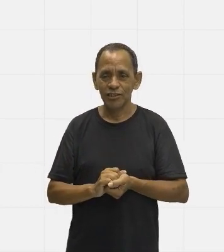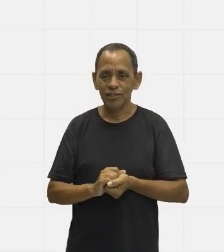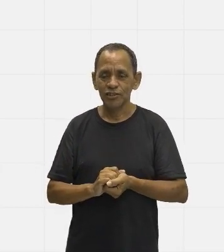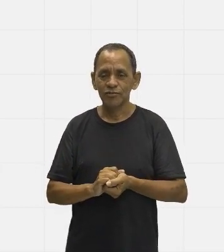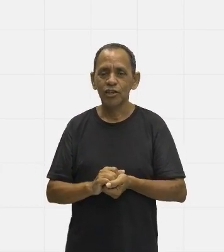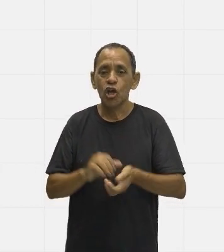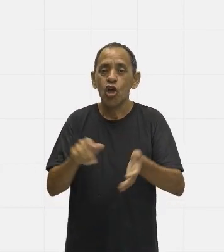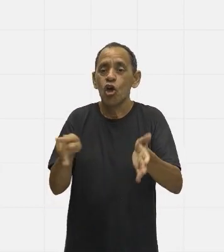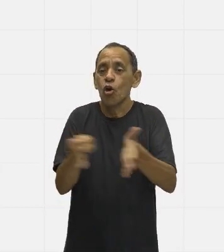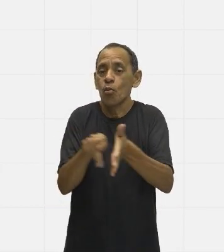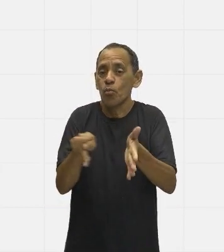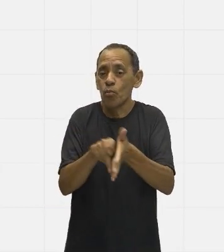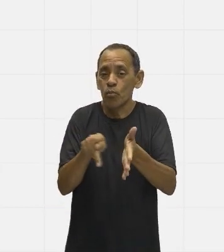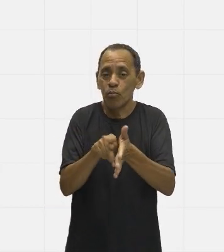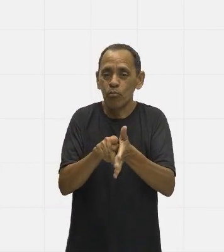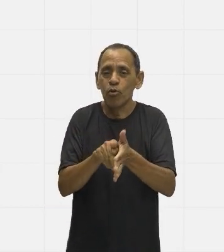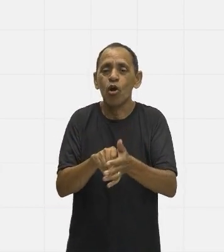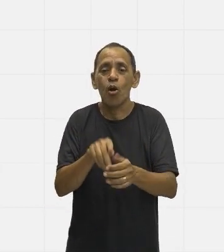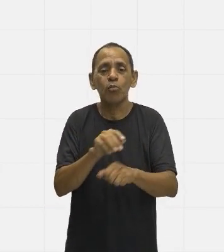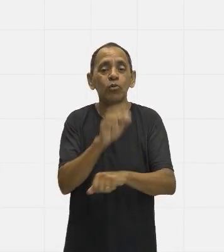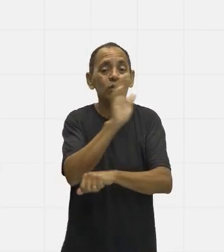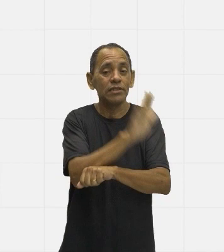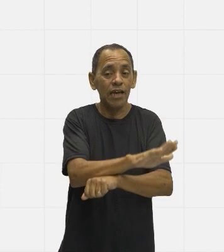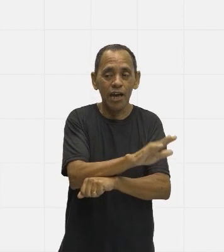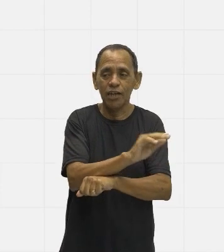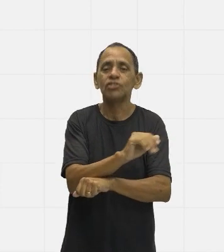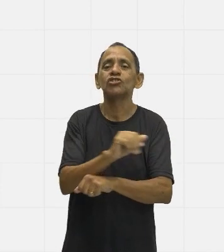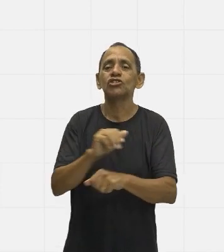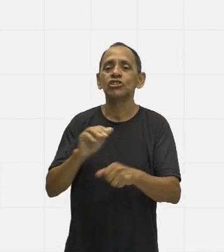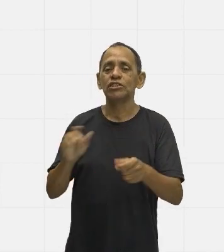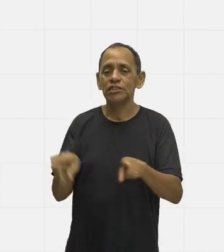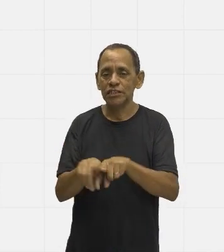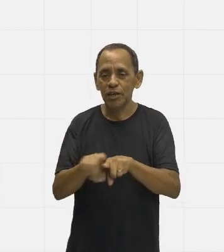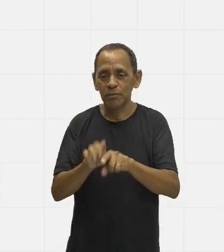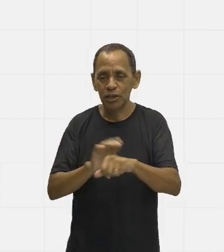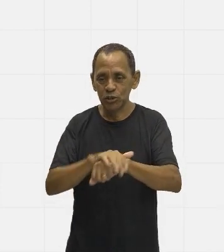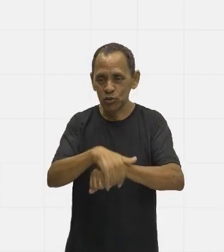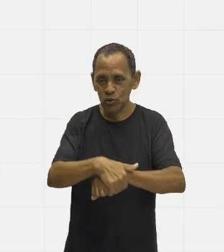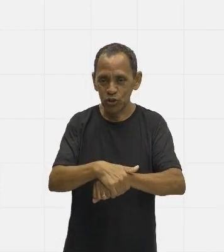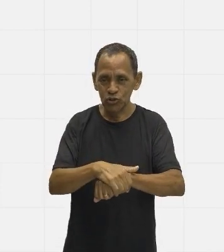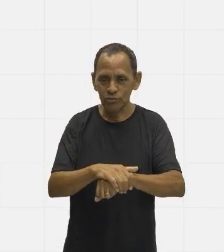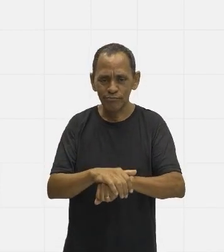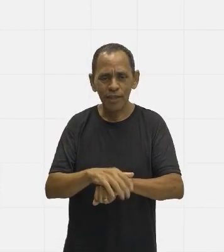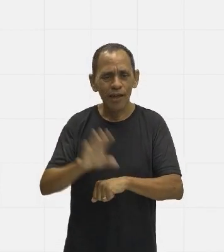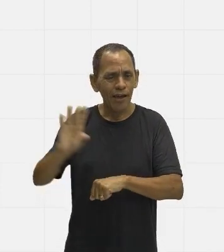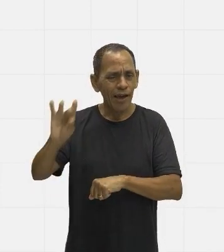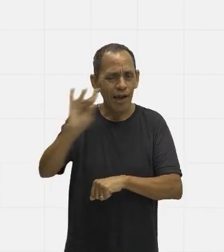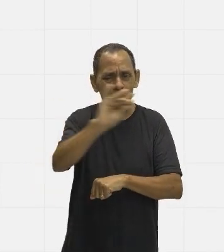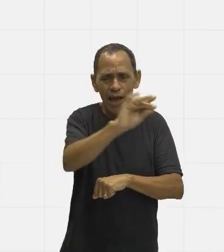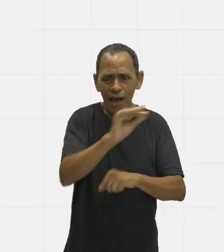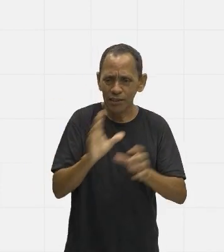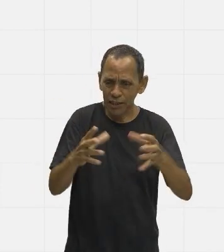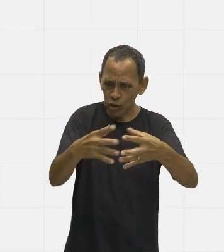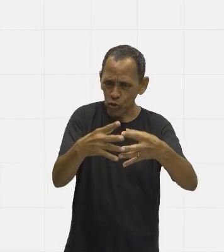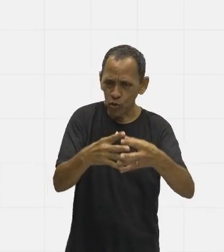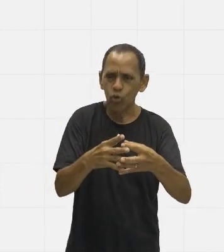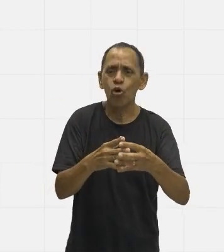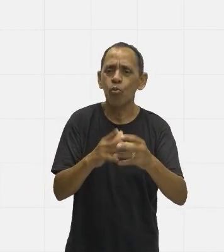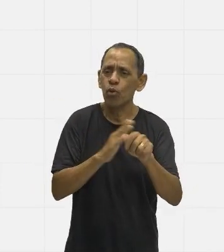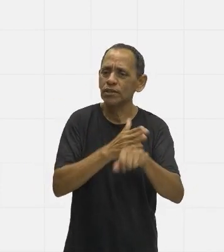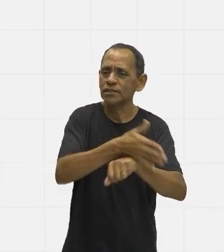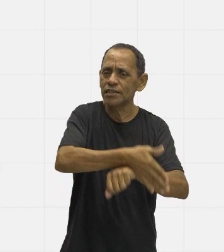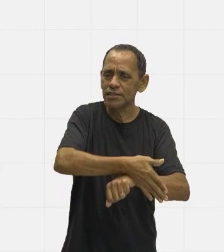etapa ali dos ensinos, tá, gente? Então fiquem ligados, cada turma ali deve entrar lá no canal correto, que o professor esteja atento aí a